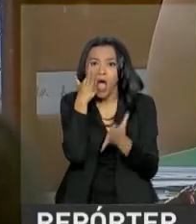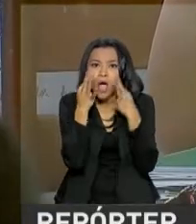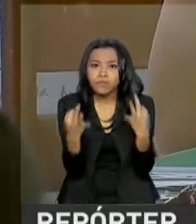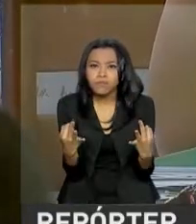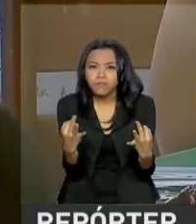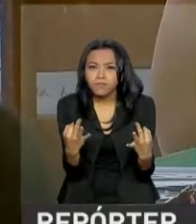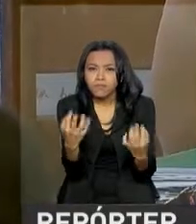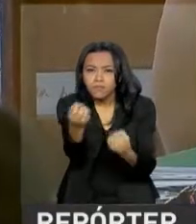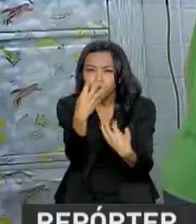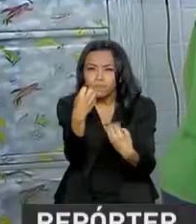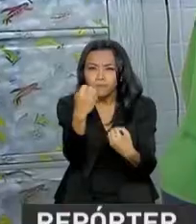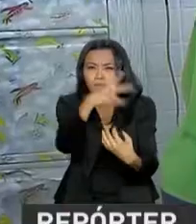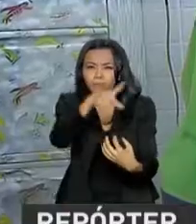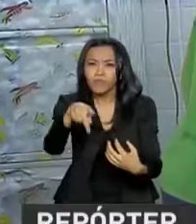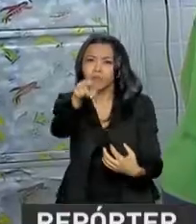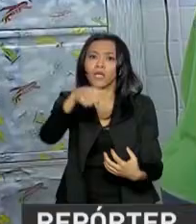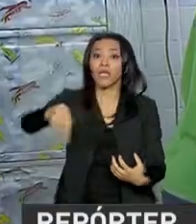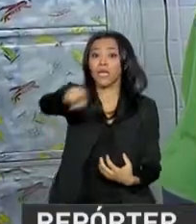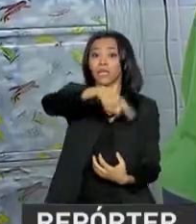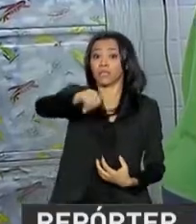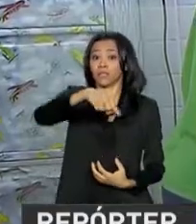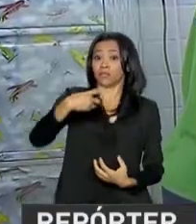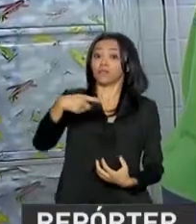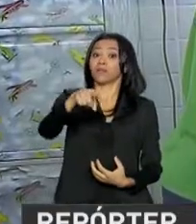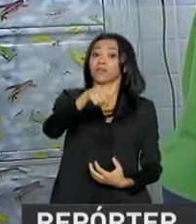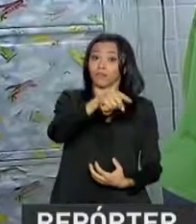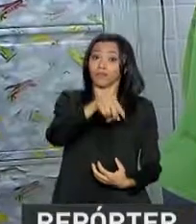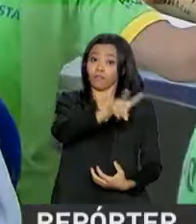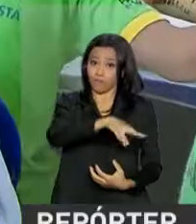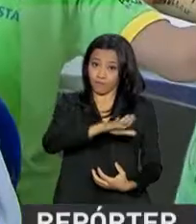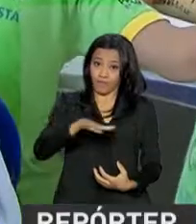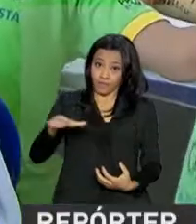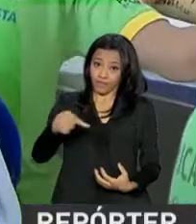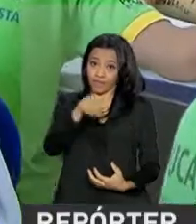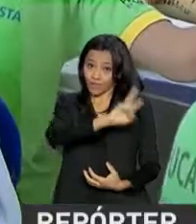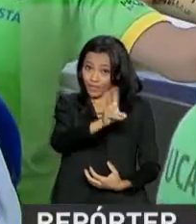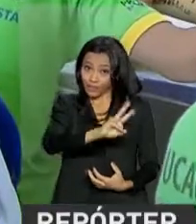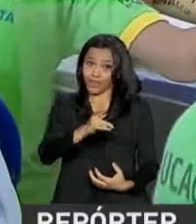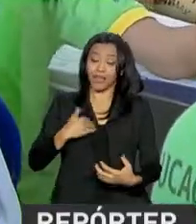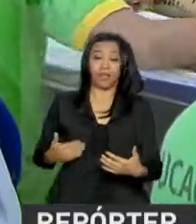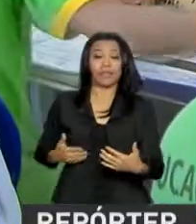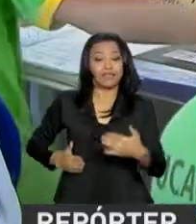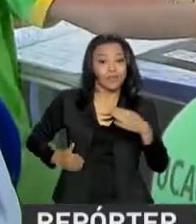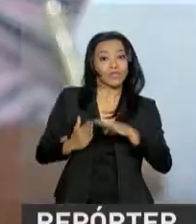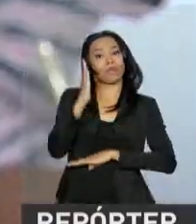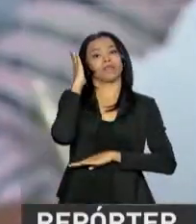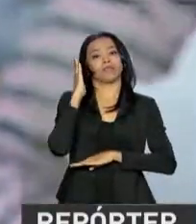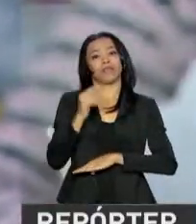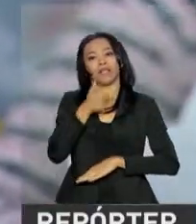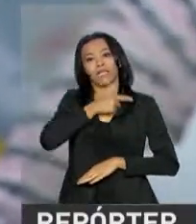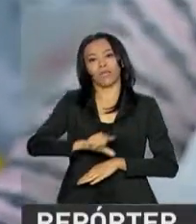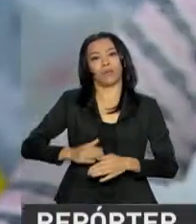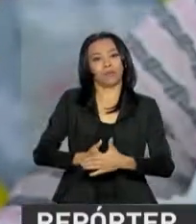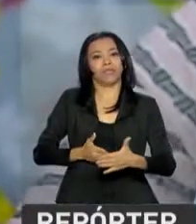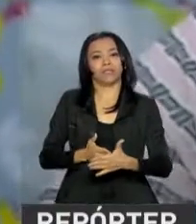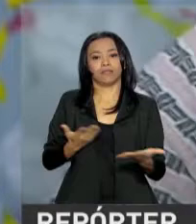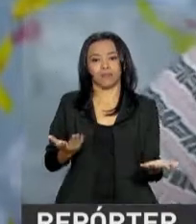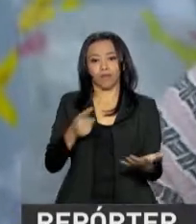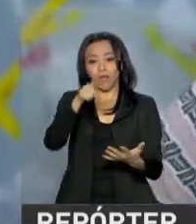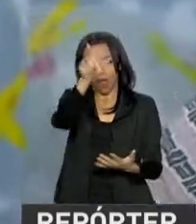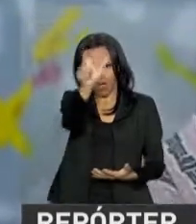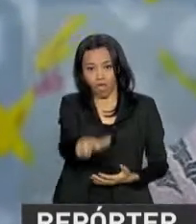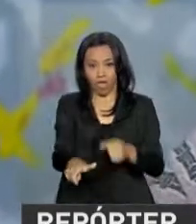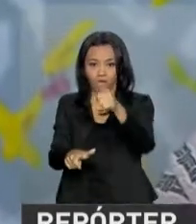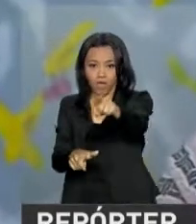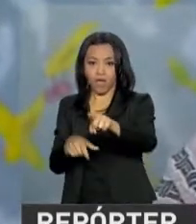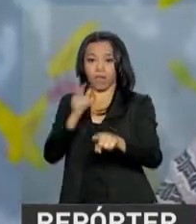dos venezuelanos que migraram para Boa Vista tentam ultrapassar a barreira da língua e aprender. Lisete é professora da quinta